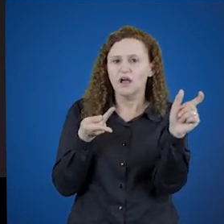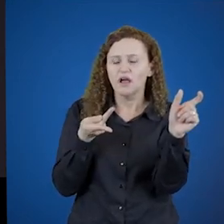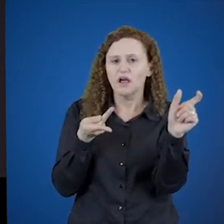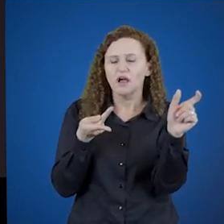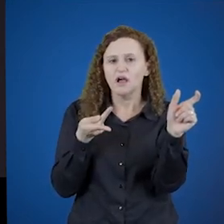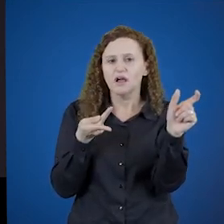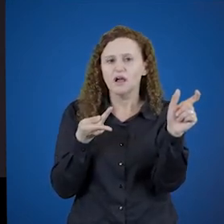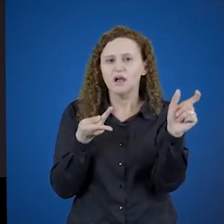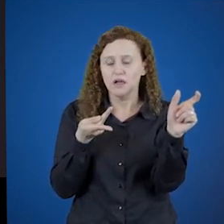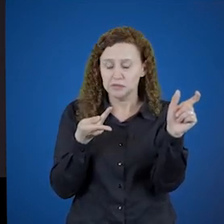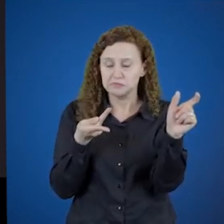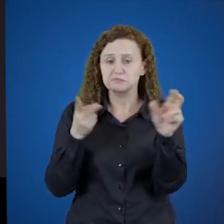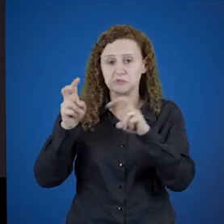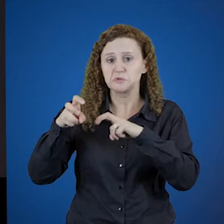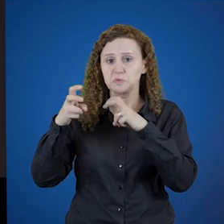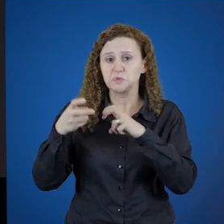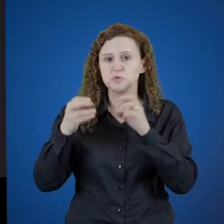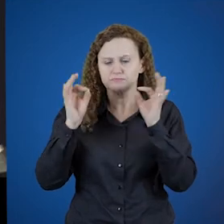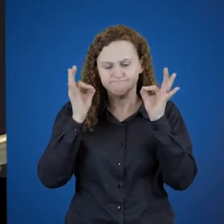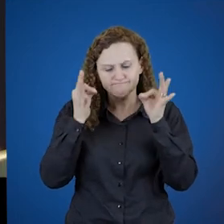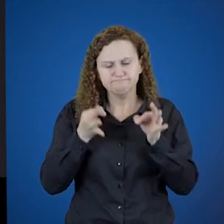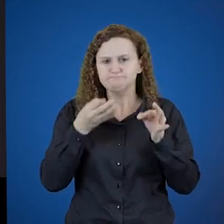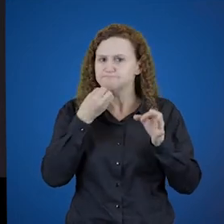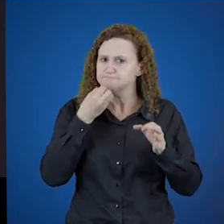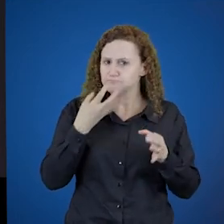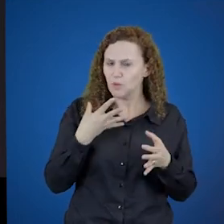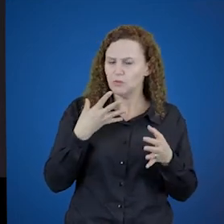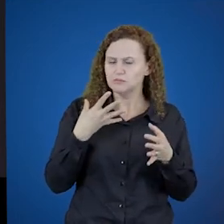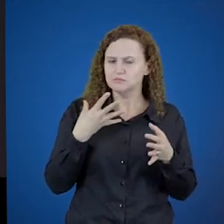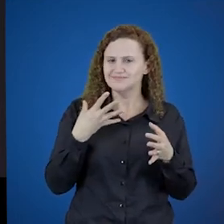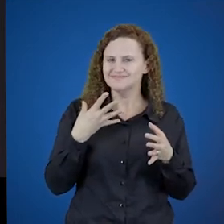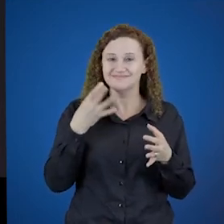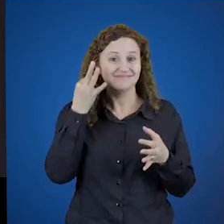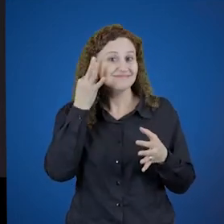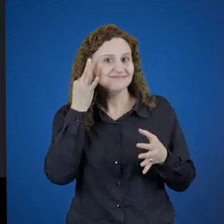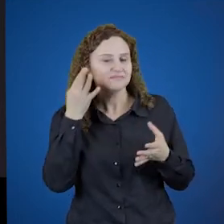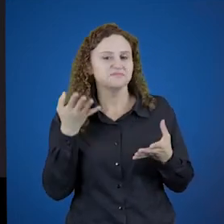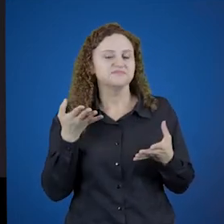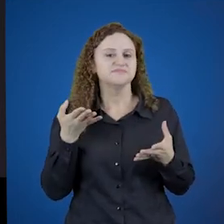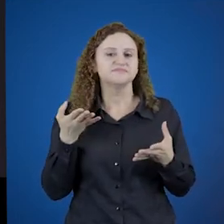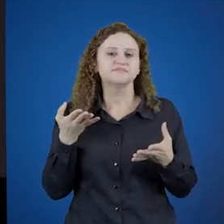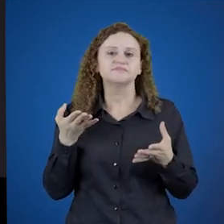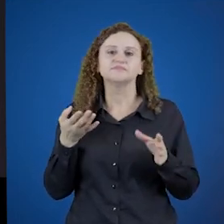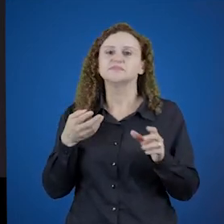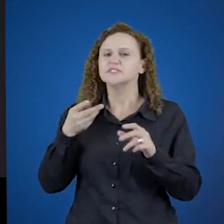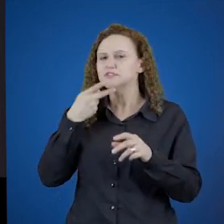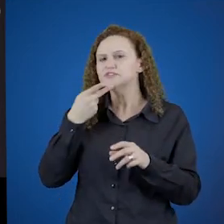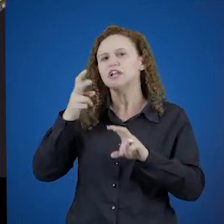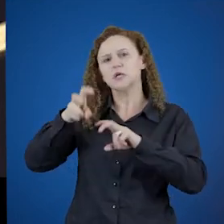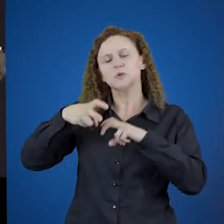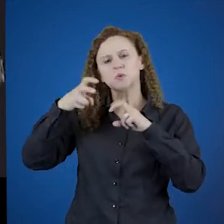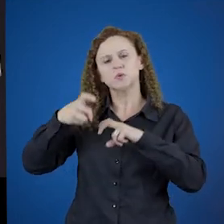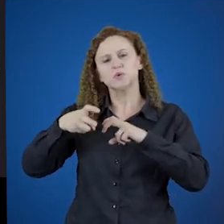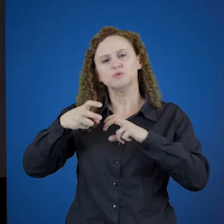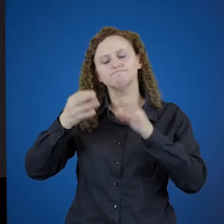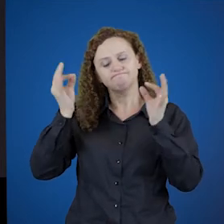o agricultor é aplicado dedicado aplicado eu quero dizer agricultor aplicado